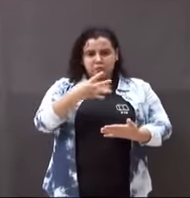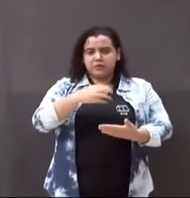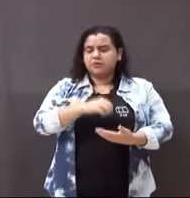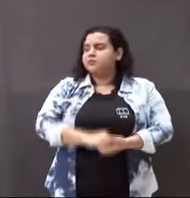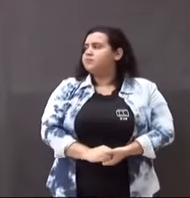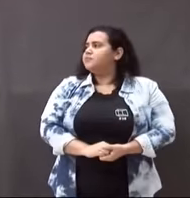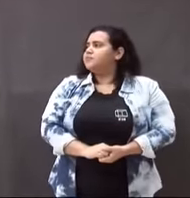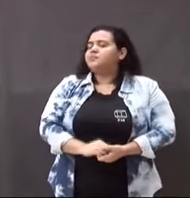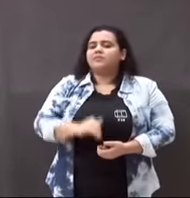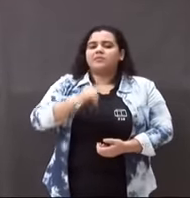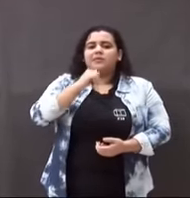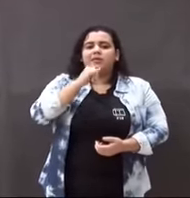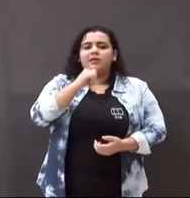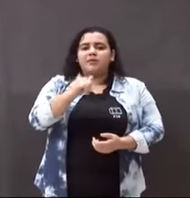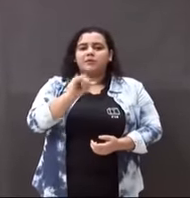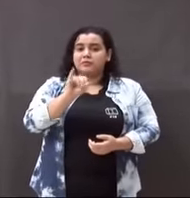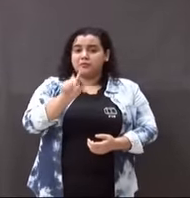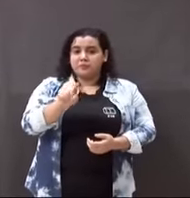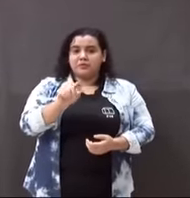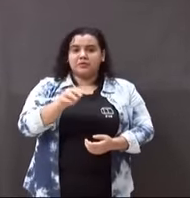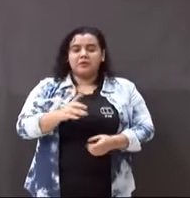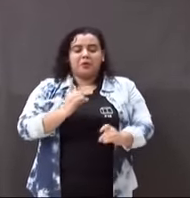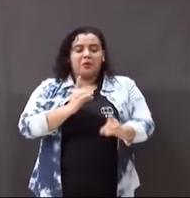Quem não achou, diga eu vou também.